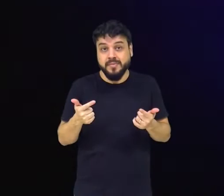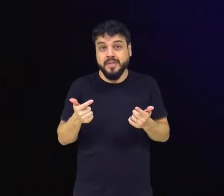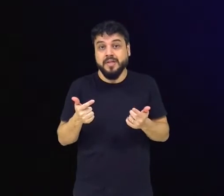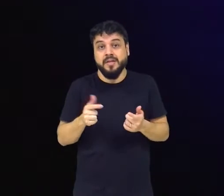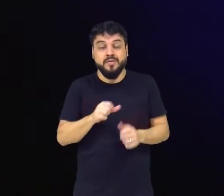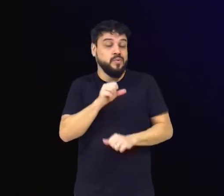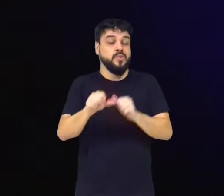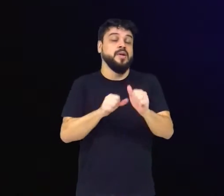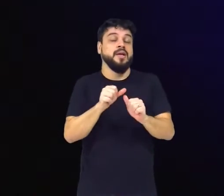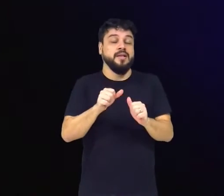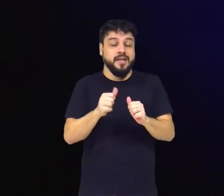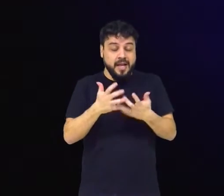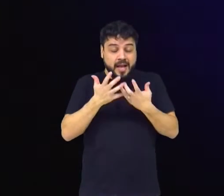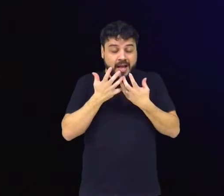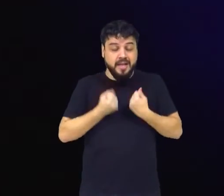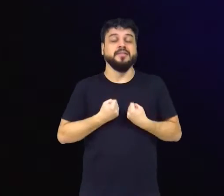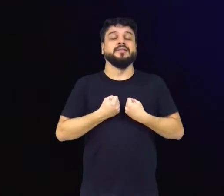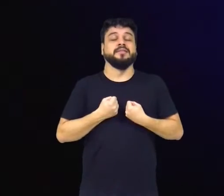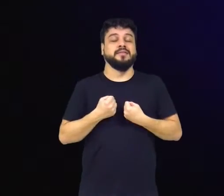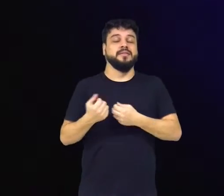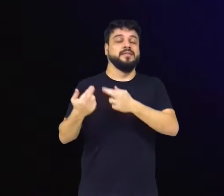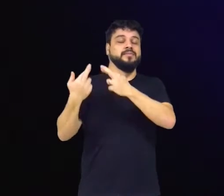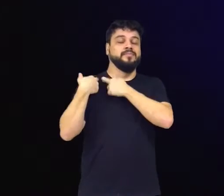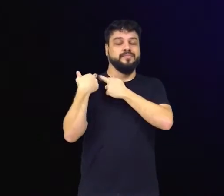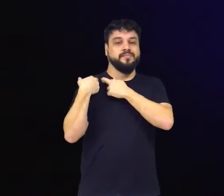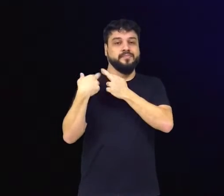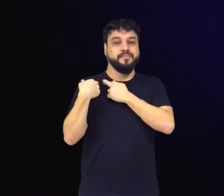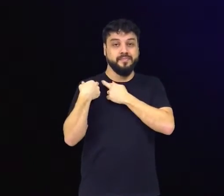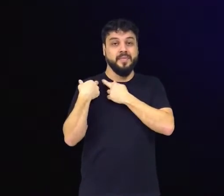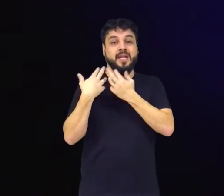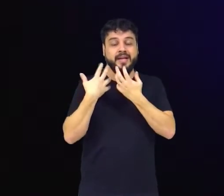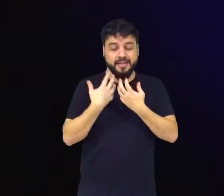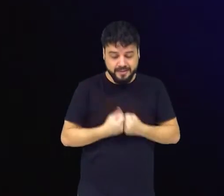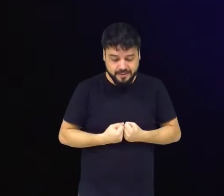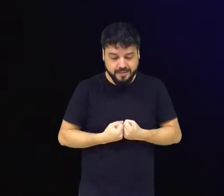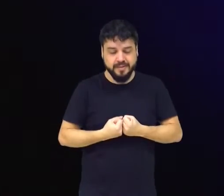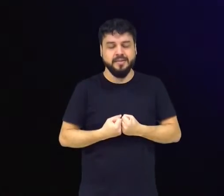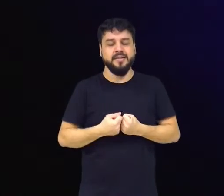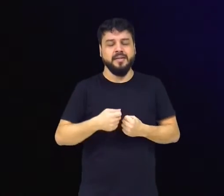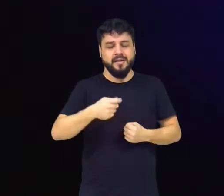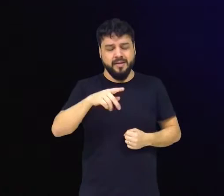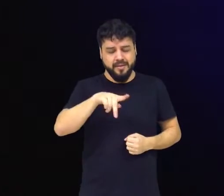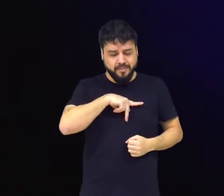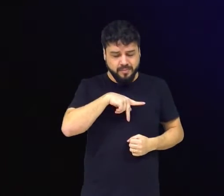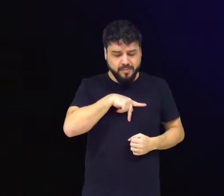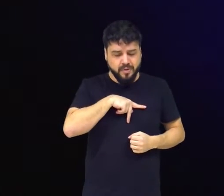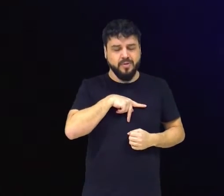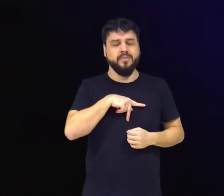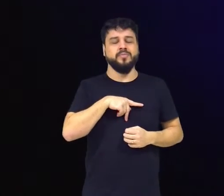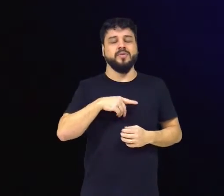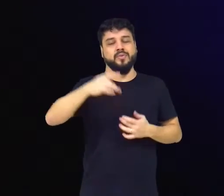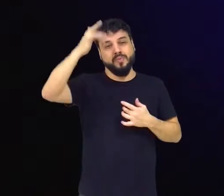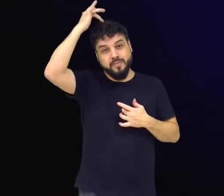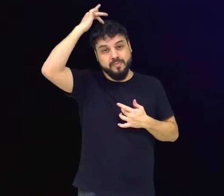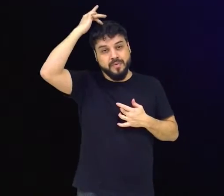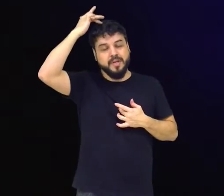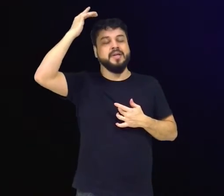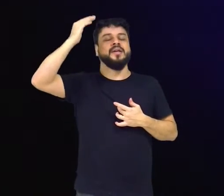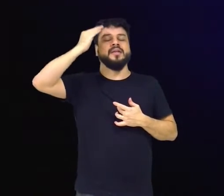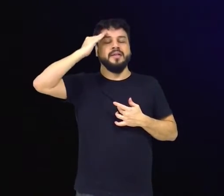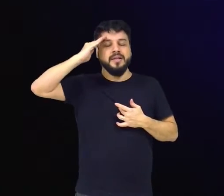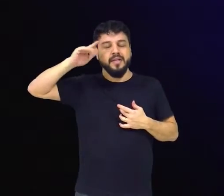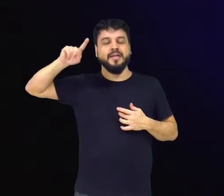Senhor está chamando a nossa atenção também para a sua misericórdia, pois é por causa dela que nós não somos